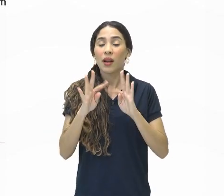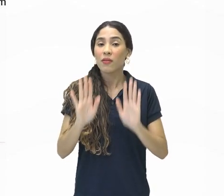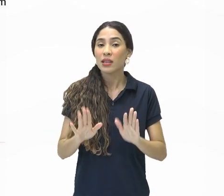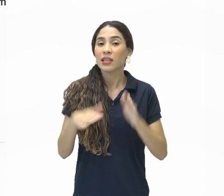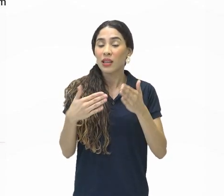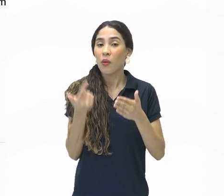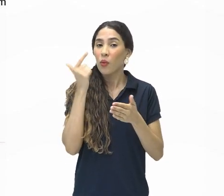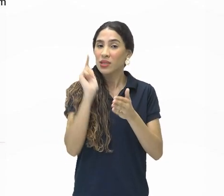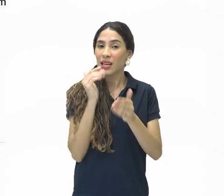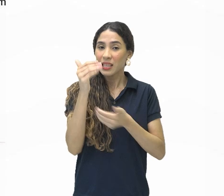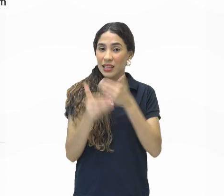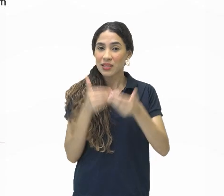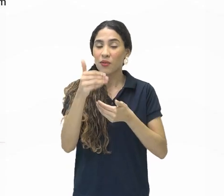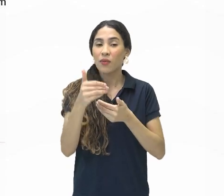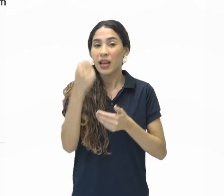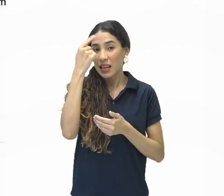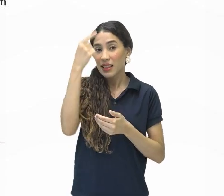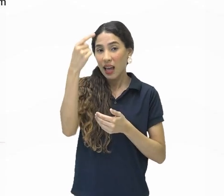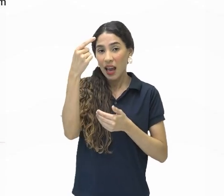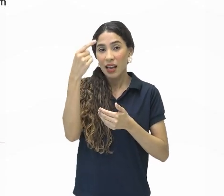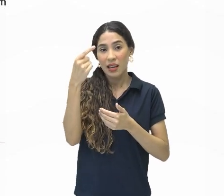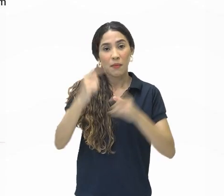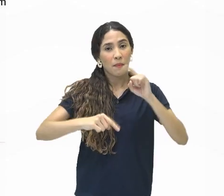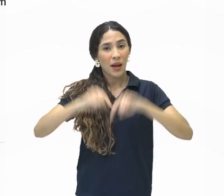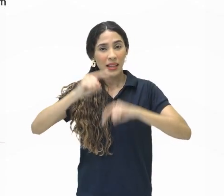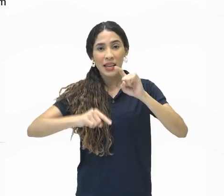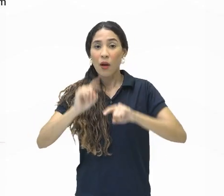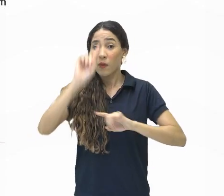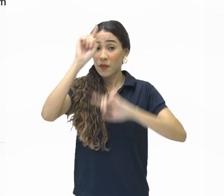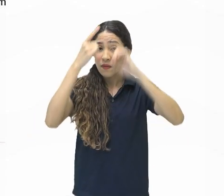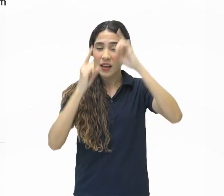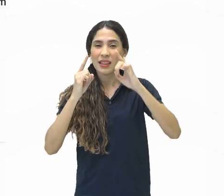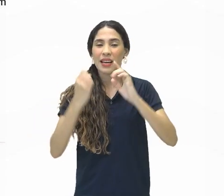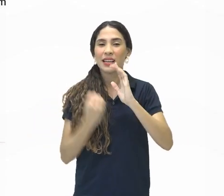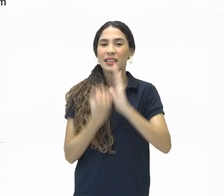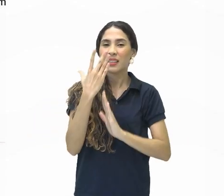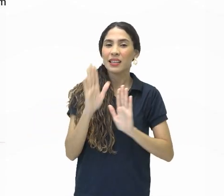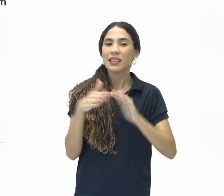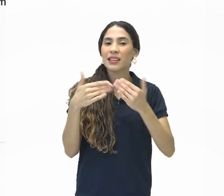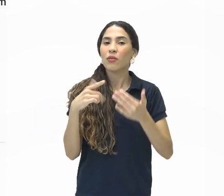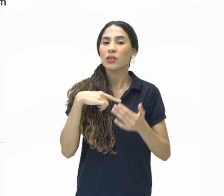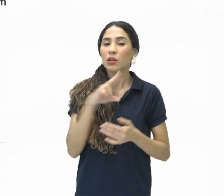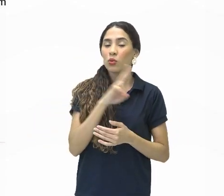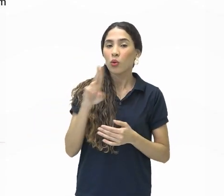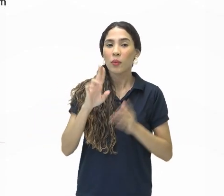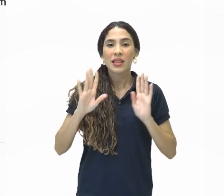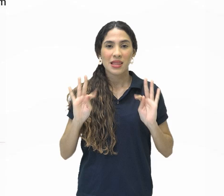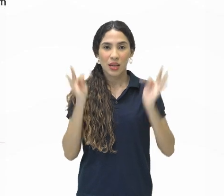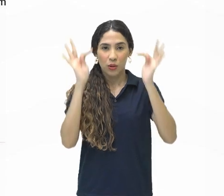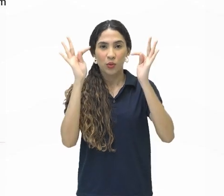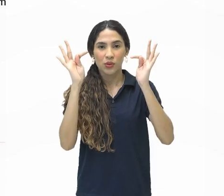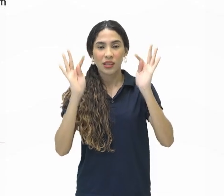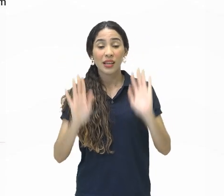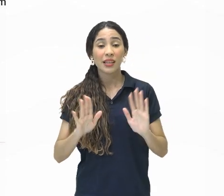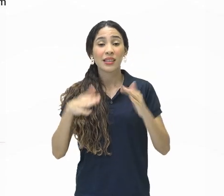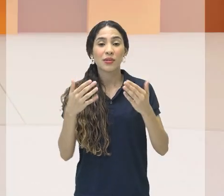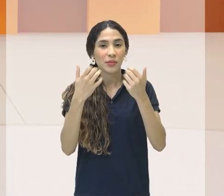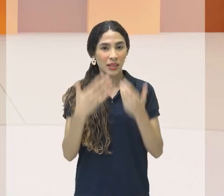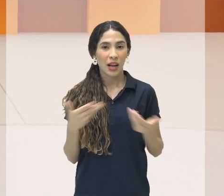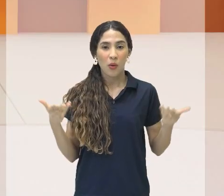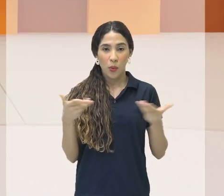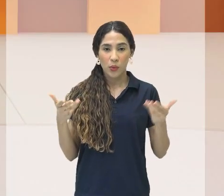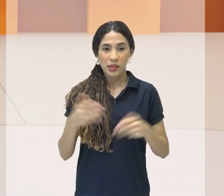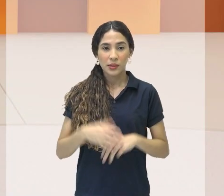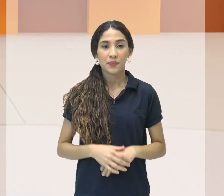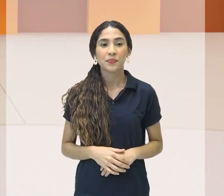ele desenvolve ideias, ele desenvolve coisas, ele inventa, ele cria. E isso nós chamamos de tecnologia. E aqui nós vamos falar um pouco sobre